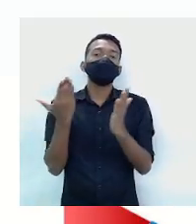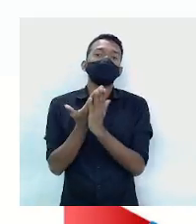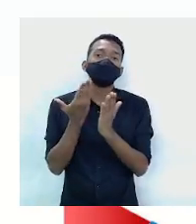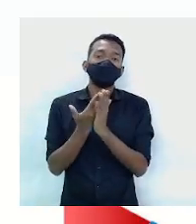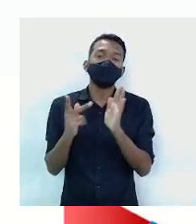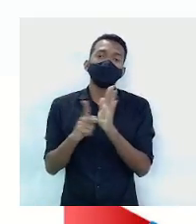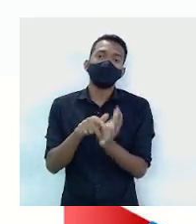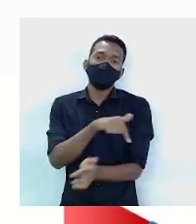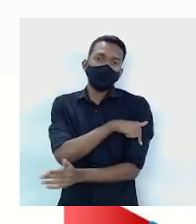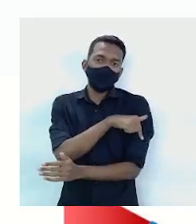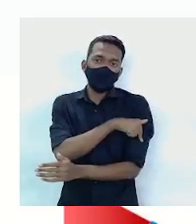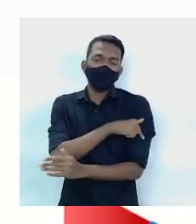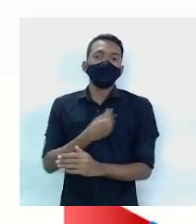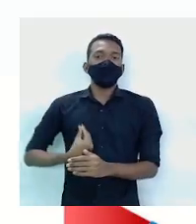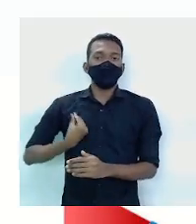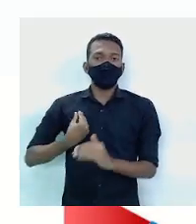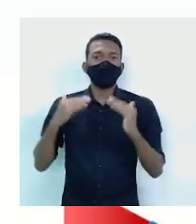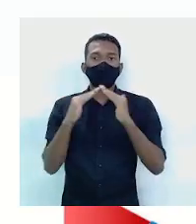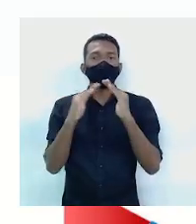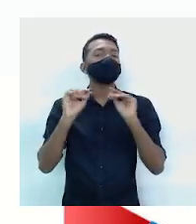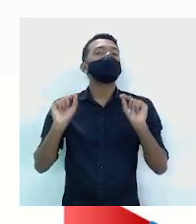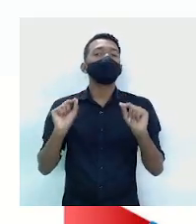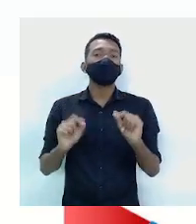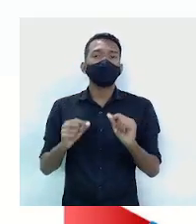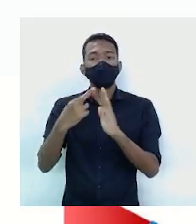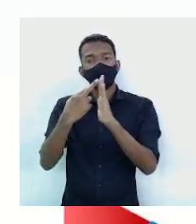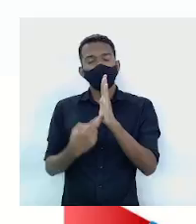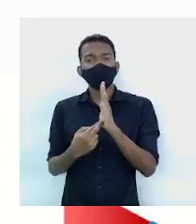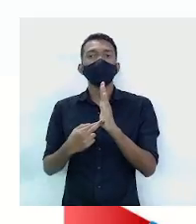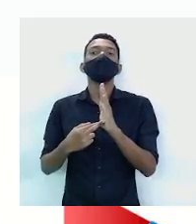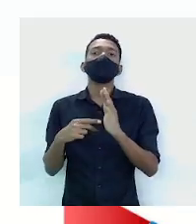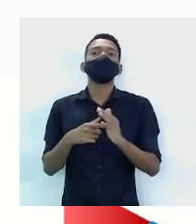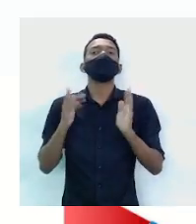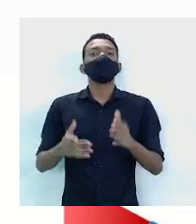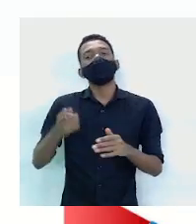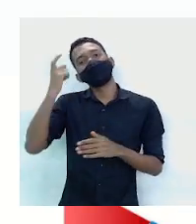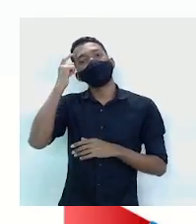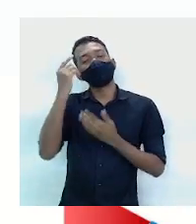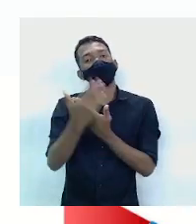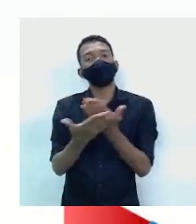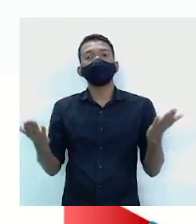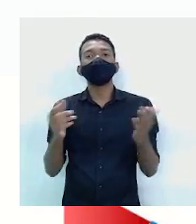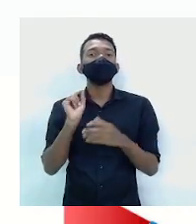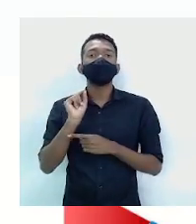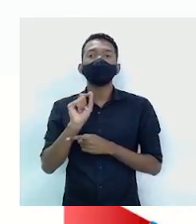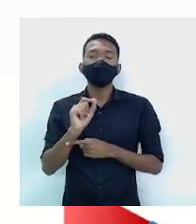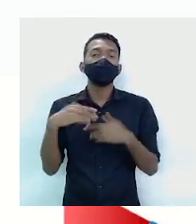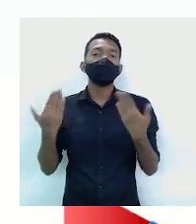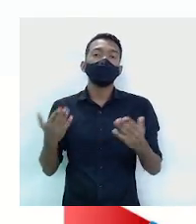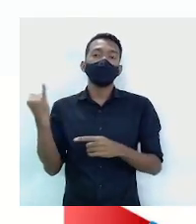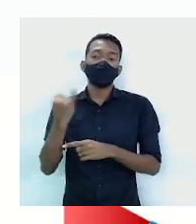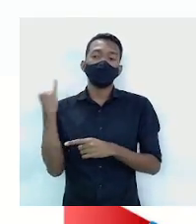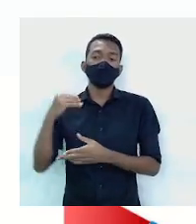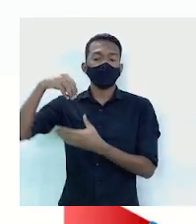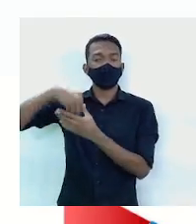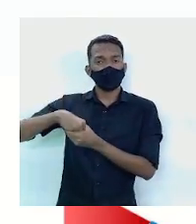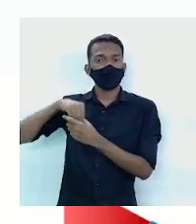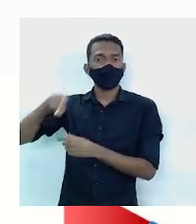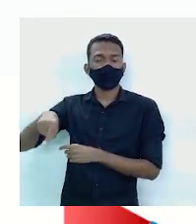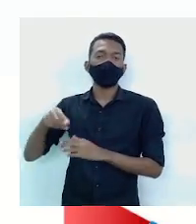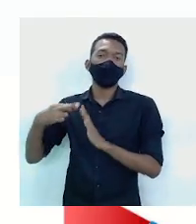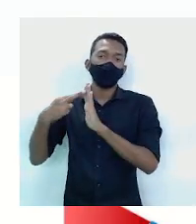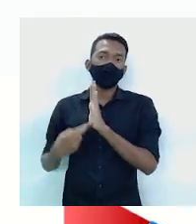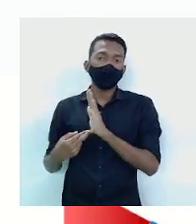estão em casa o que é o roteiro. Depois eu pensei em passar para os estudantes qual é a importância do roteiro, para